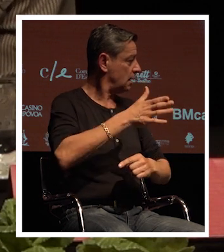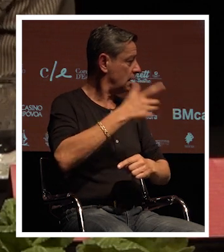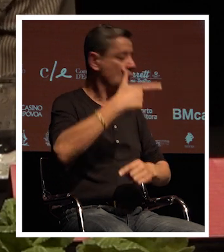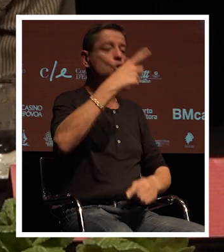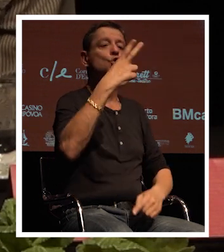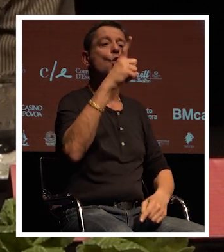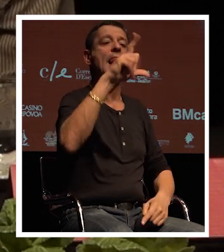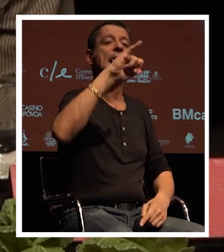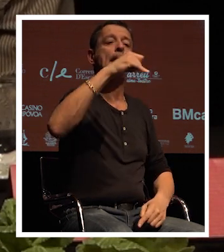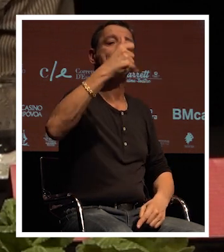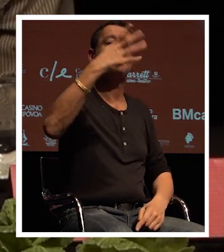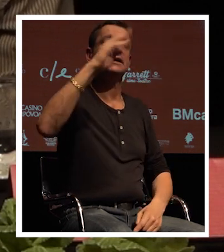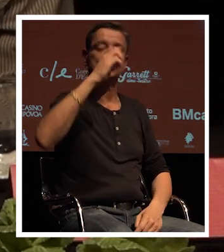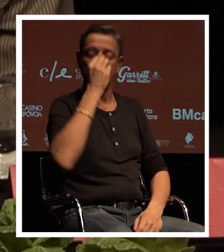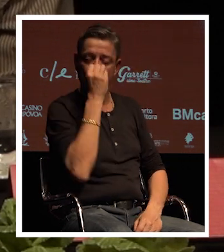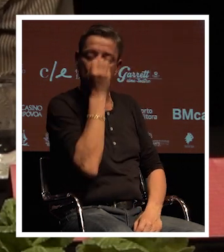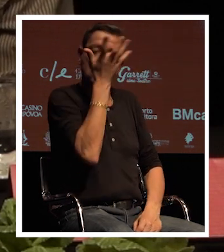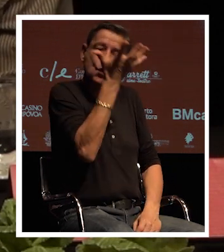Tulipas entupam